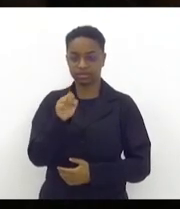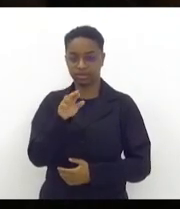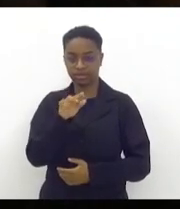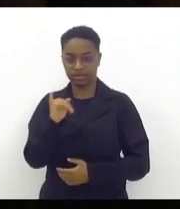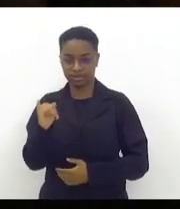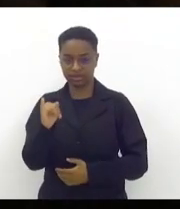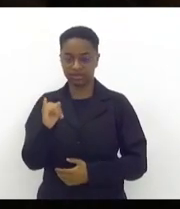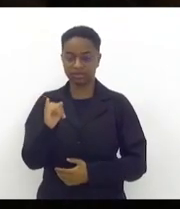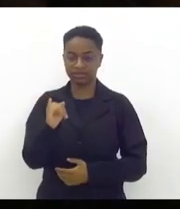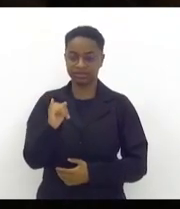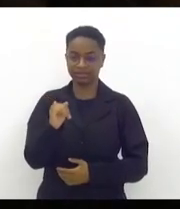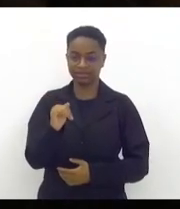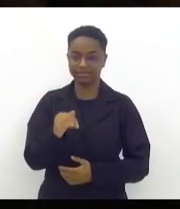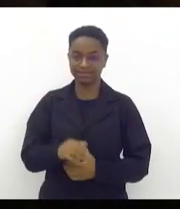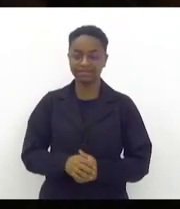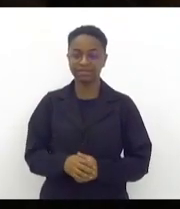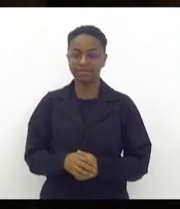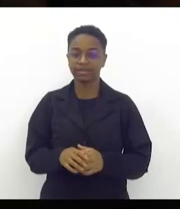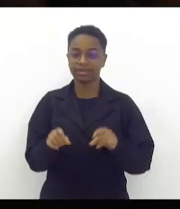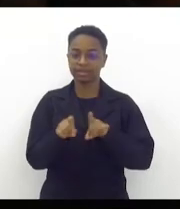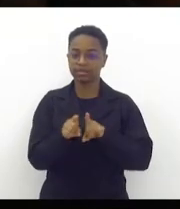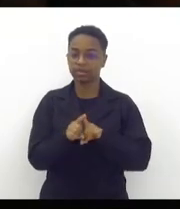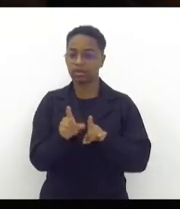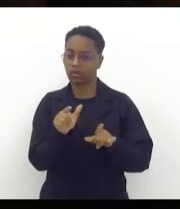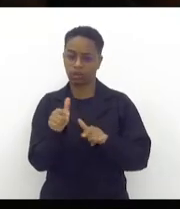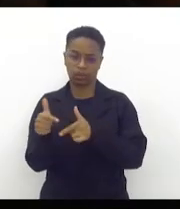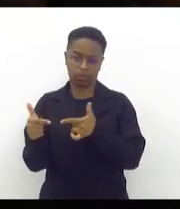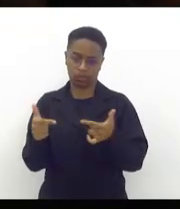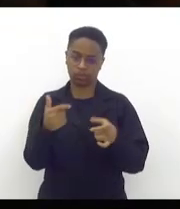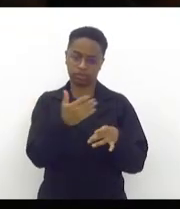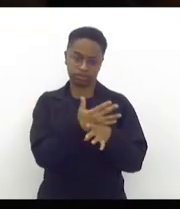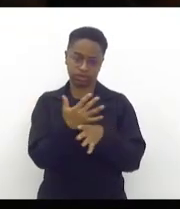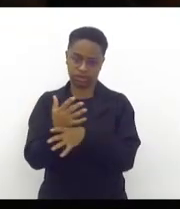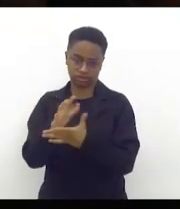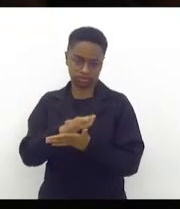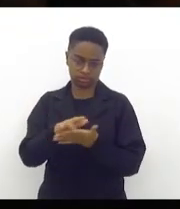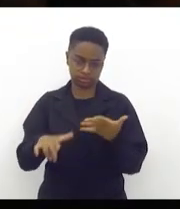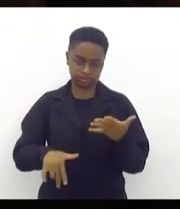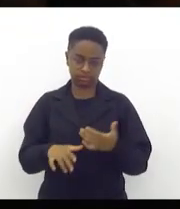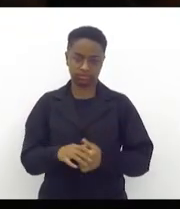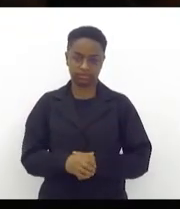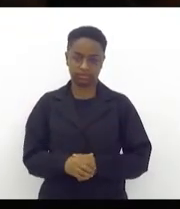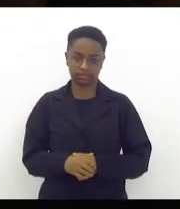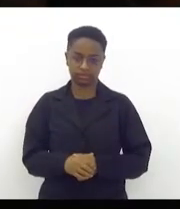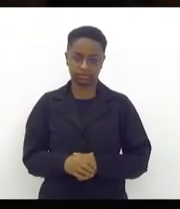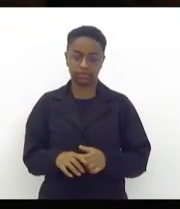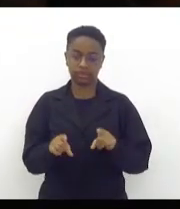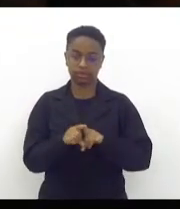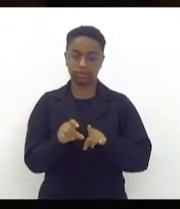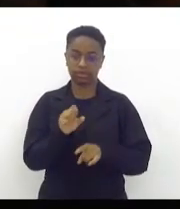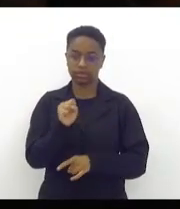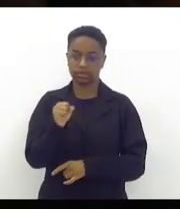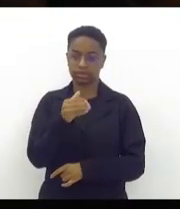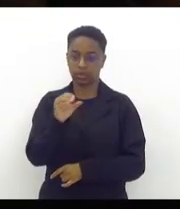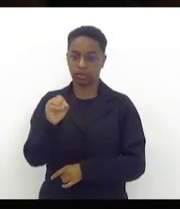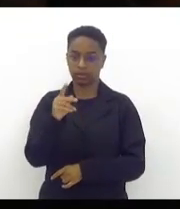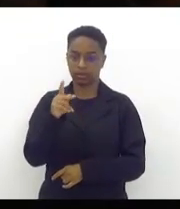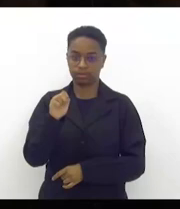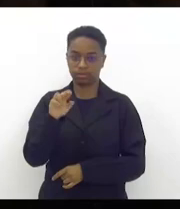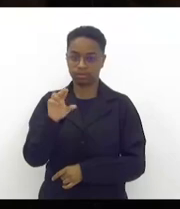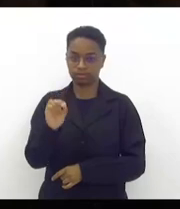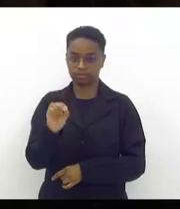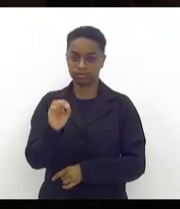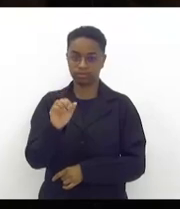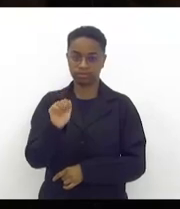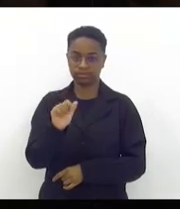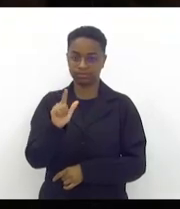Queimados, e tem até, na terra do doutor Serginho, São Pedro da Aldeia, entre a